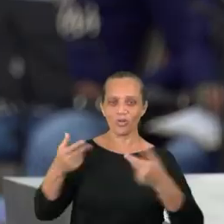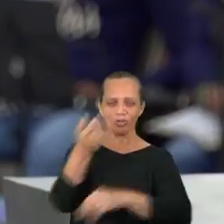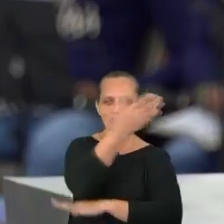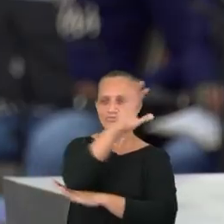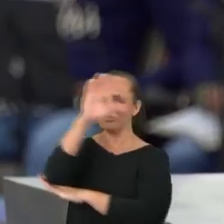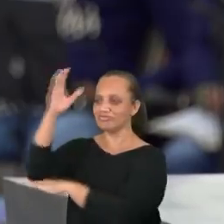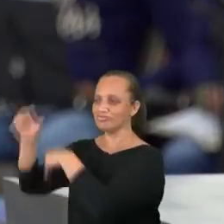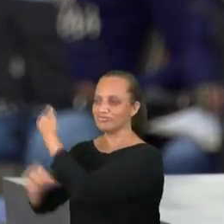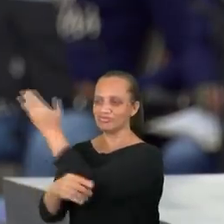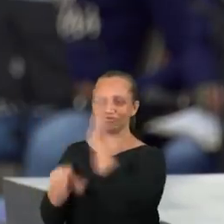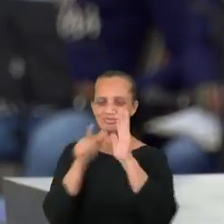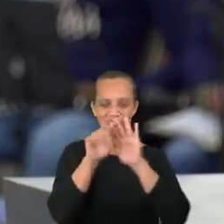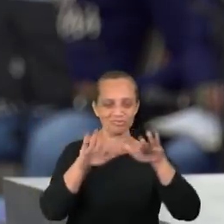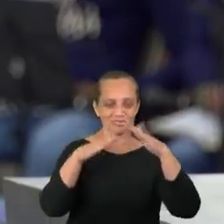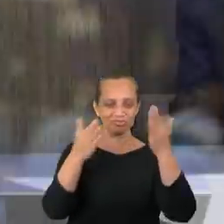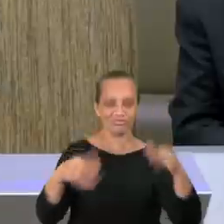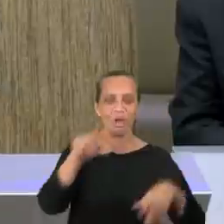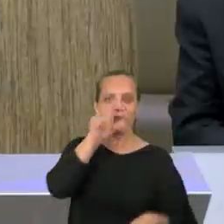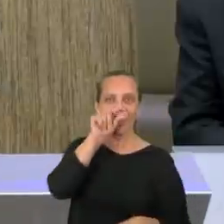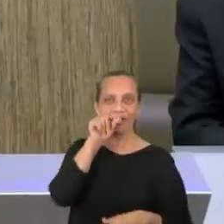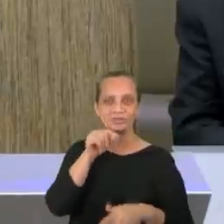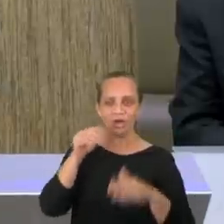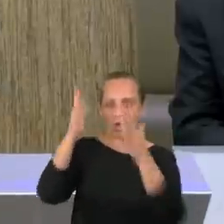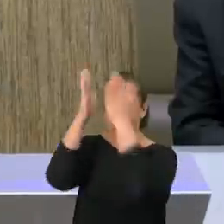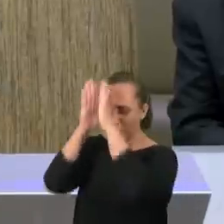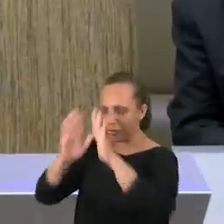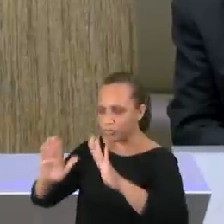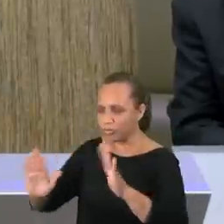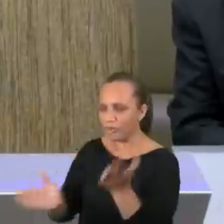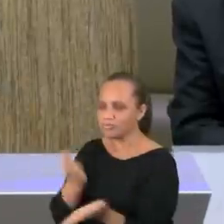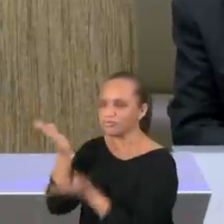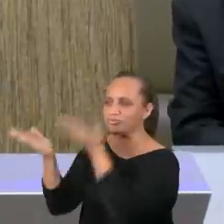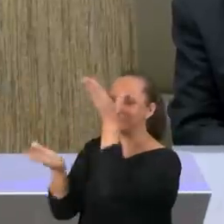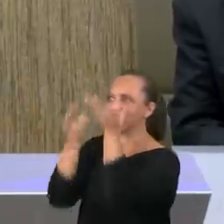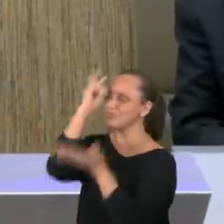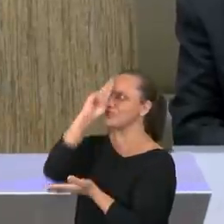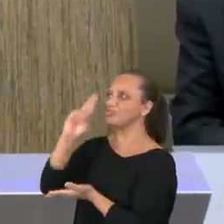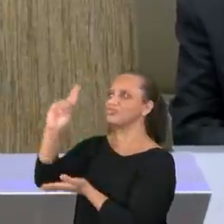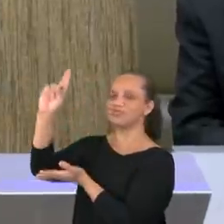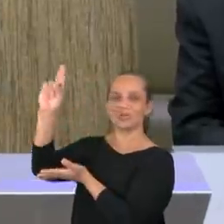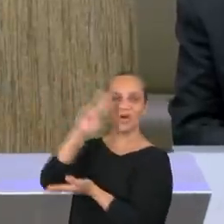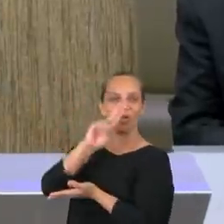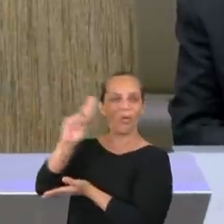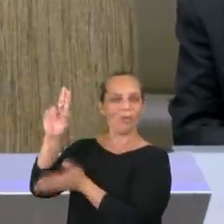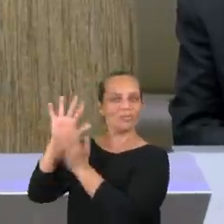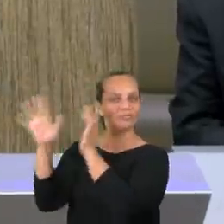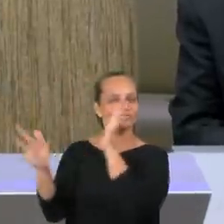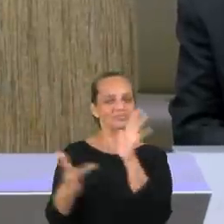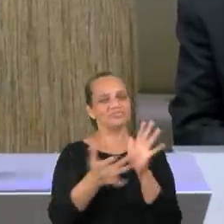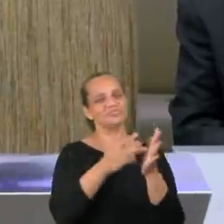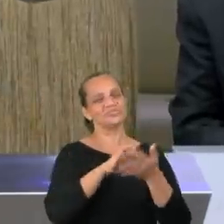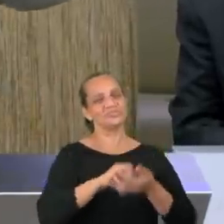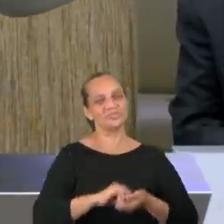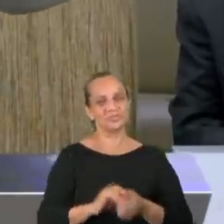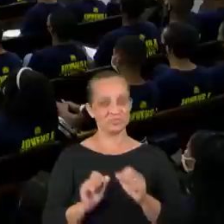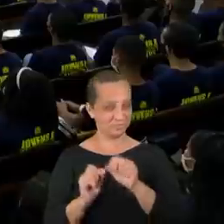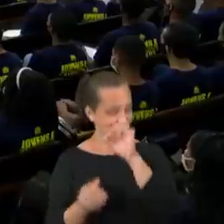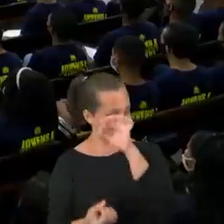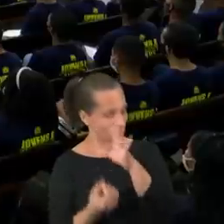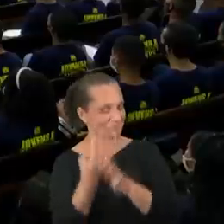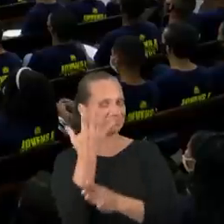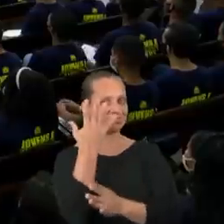mar, as nuvens, tudo enaltecendo e bendizendo o nome do eterno